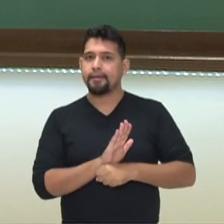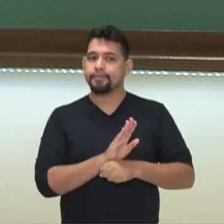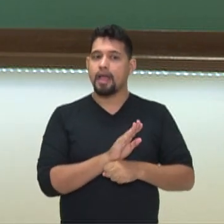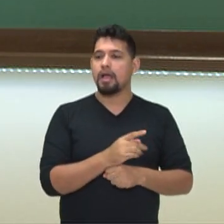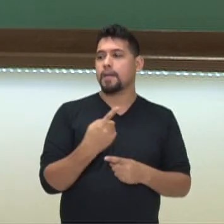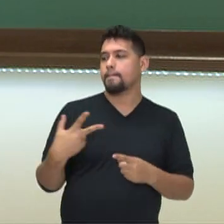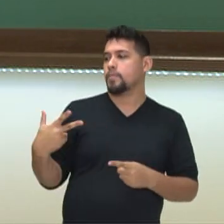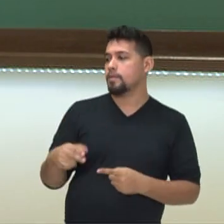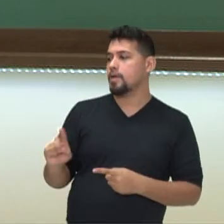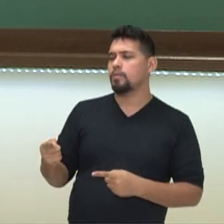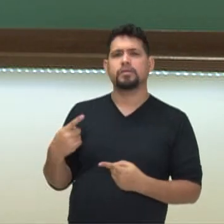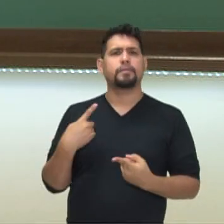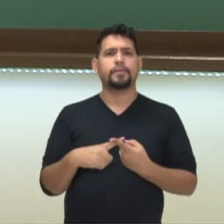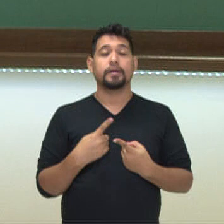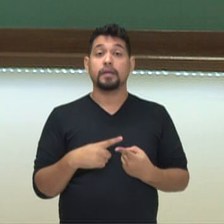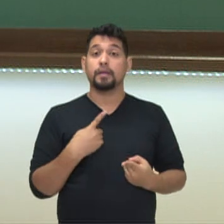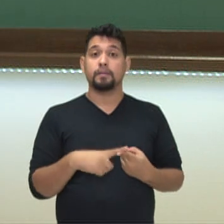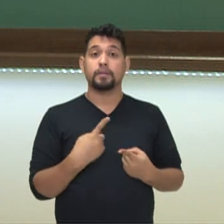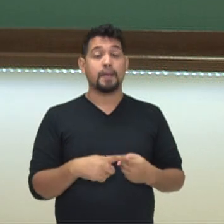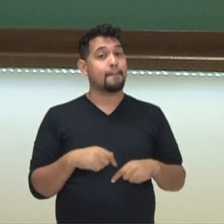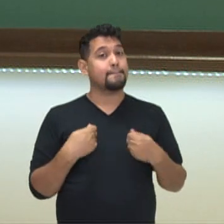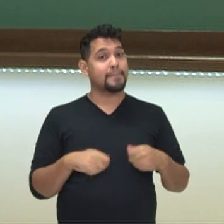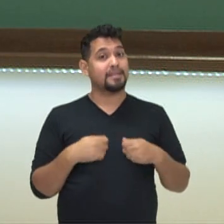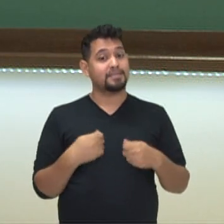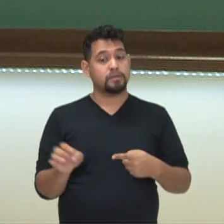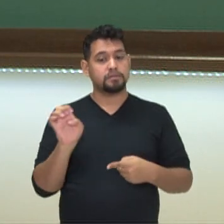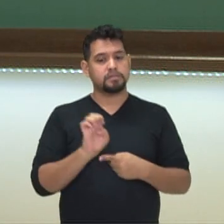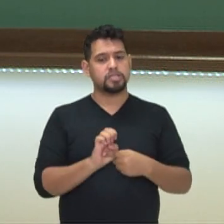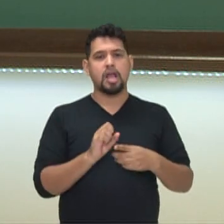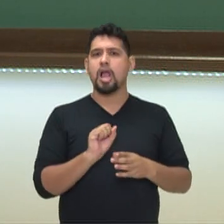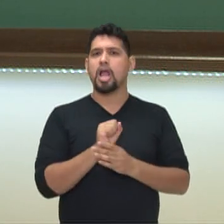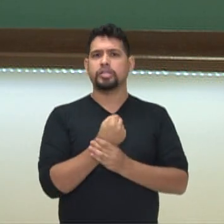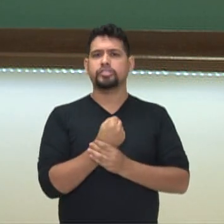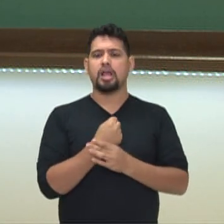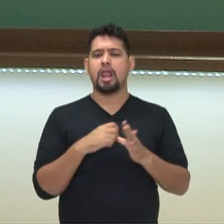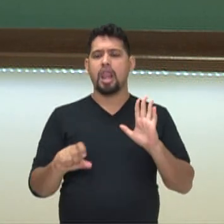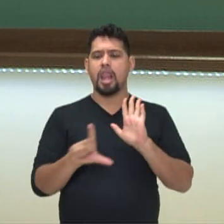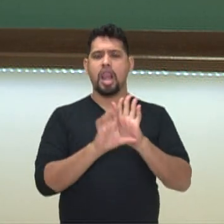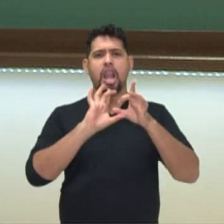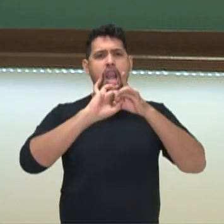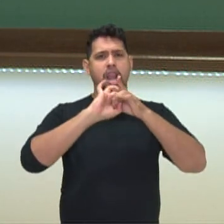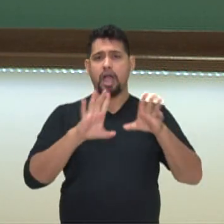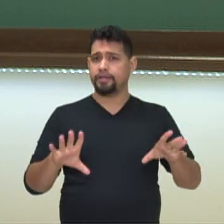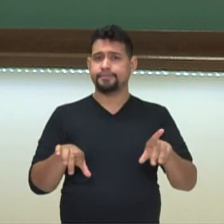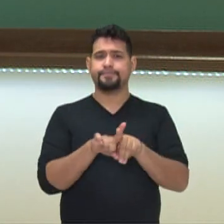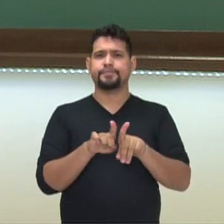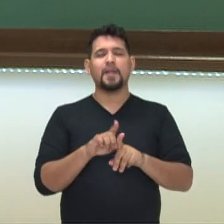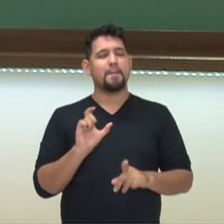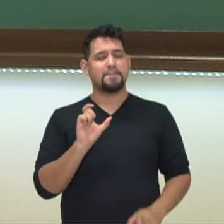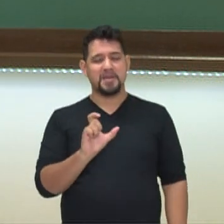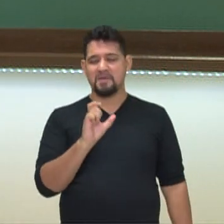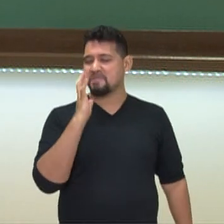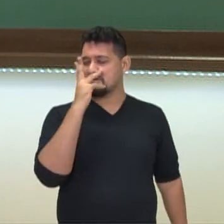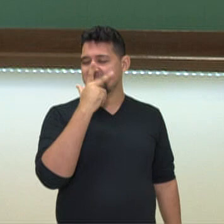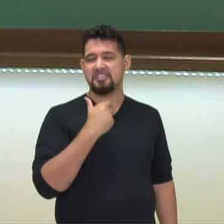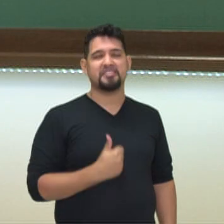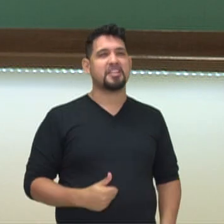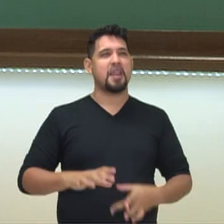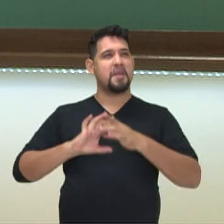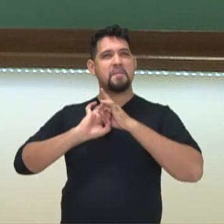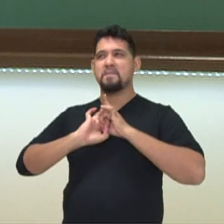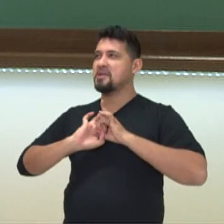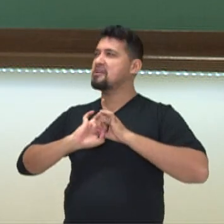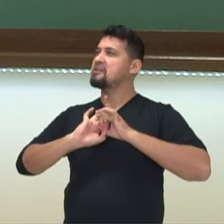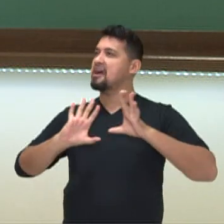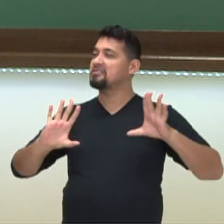a outra. Por quê? Porque o Estado tem o dever de garantir a liberdade religiosa. Que palavra bonita,